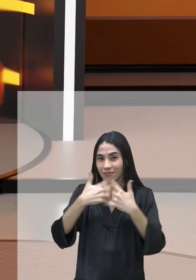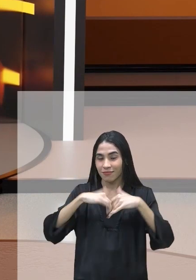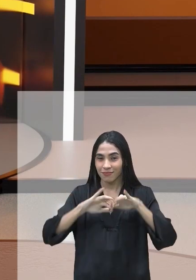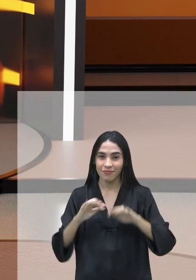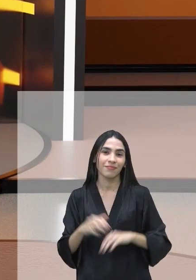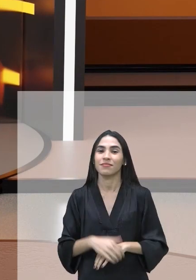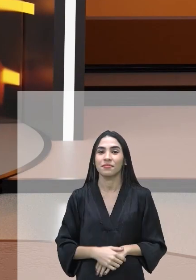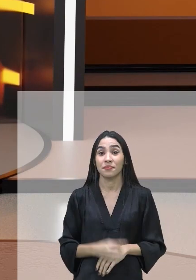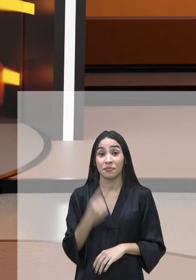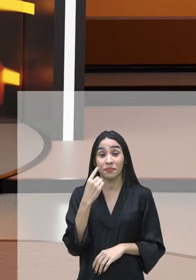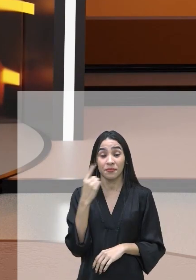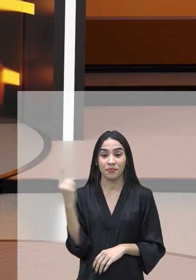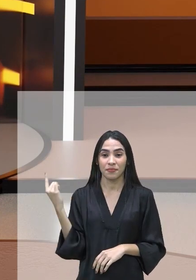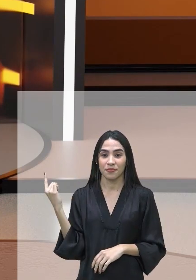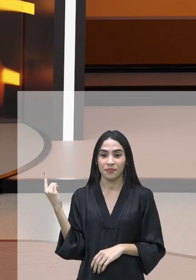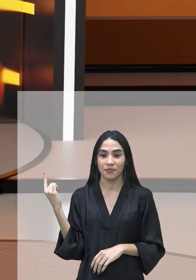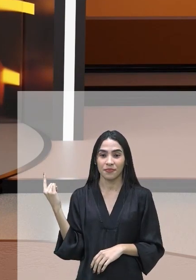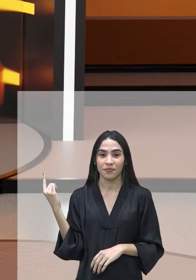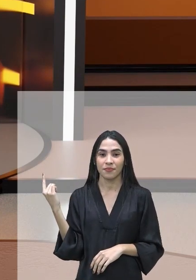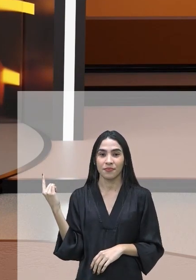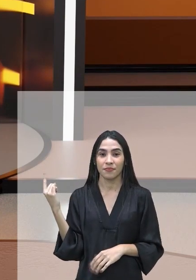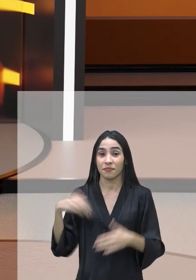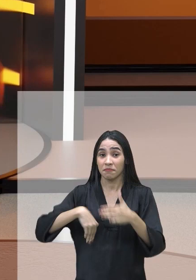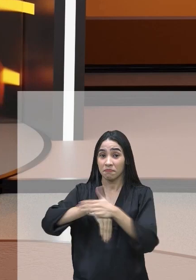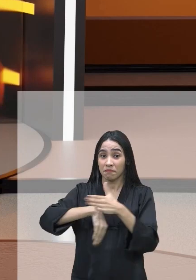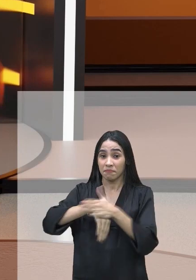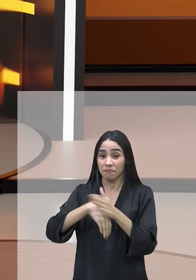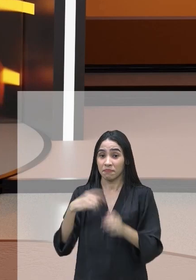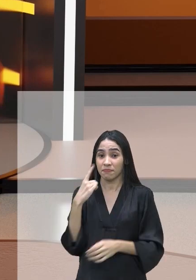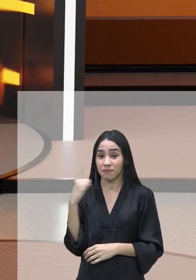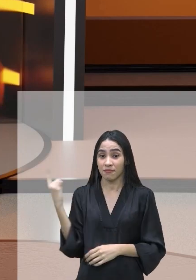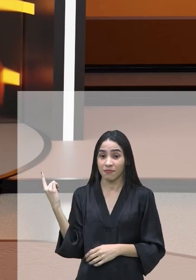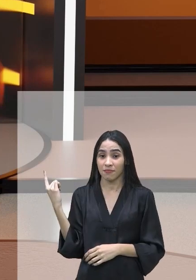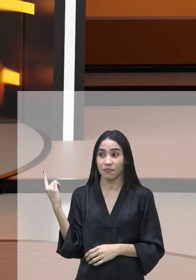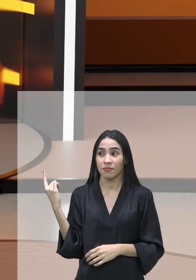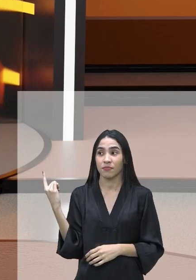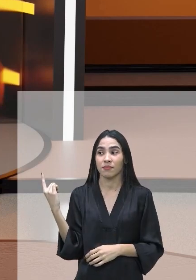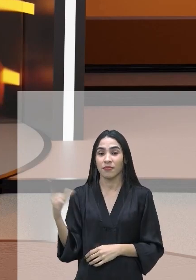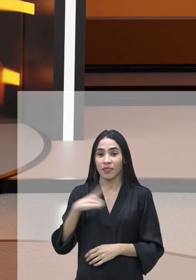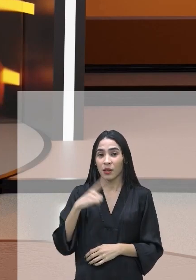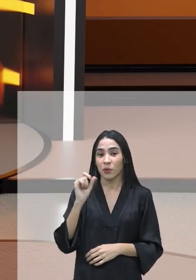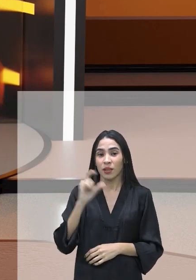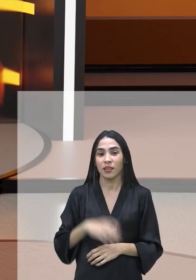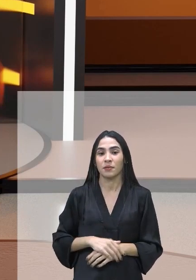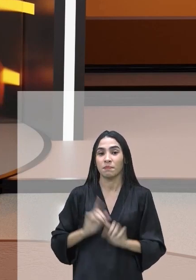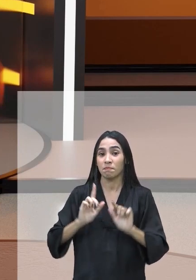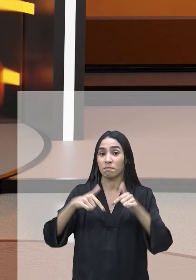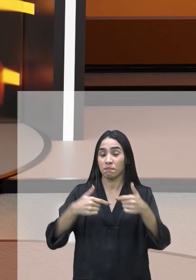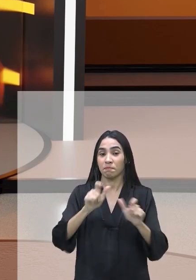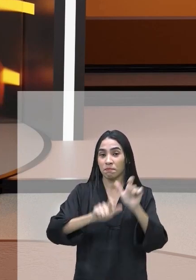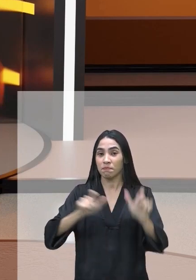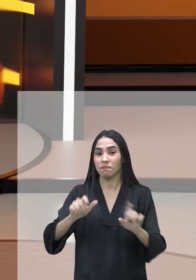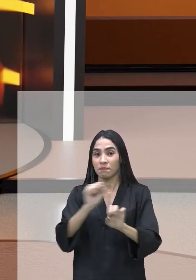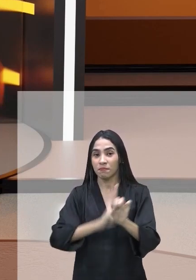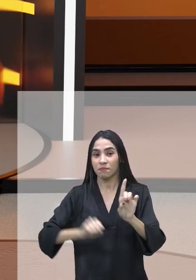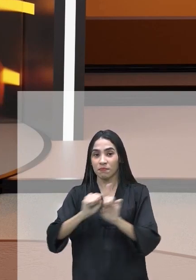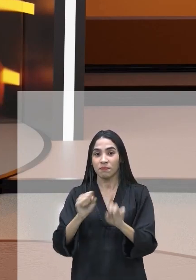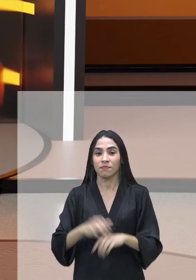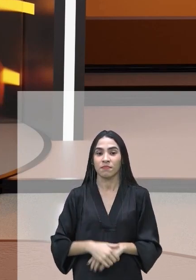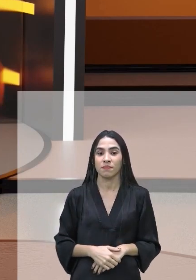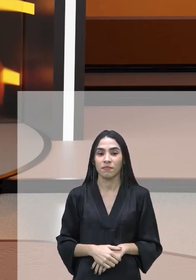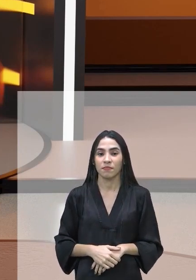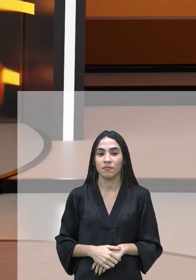entendimento. Olhem aqui, um campo de futebol. Nesse campo de futebol, nós temos os agentes sociais que estão aí